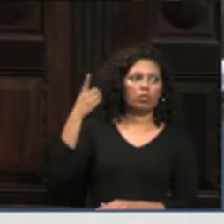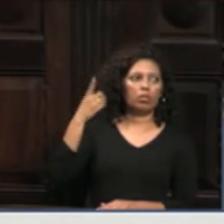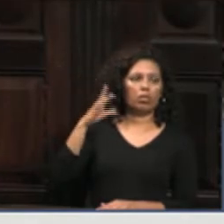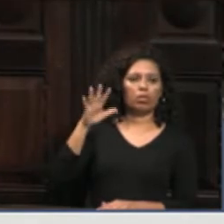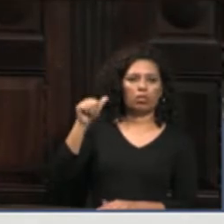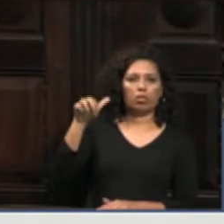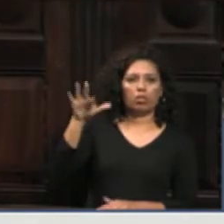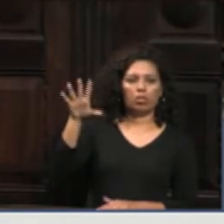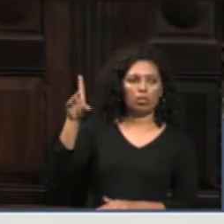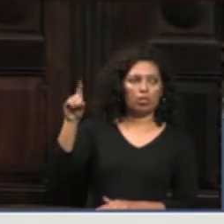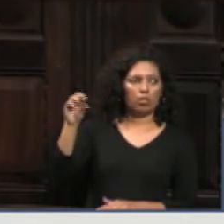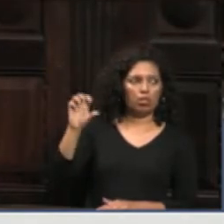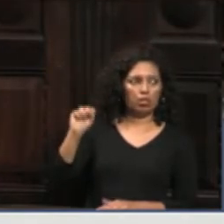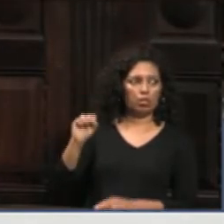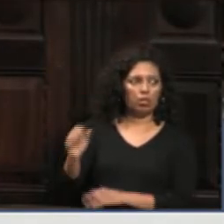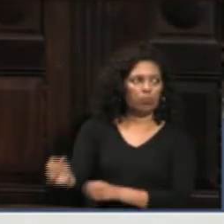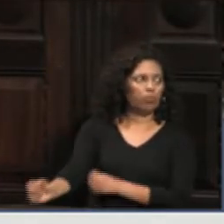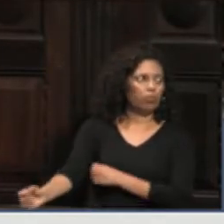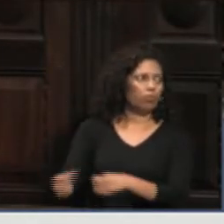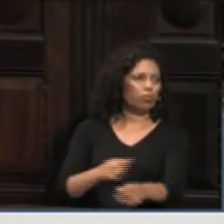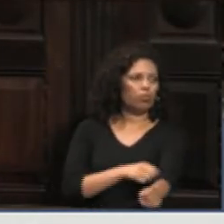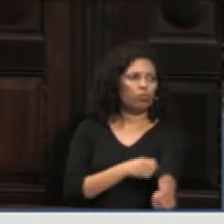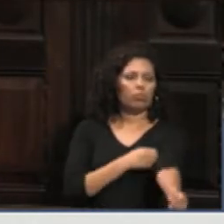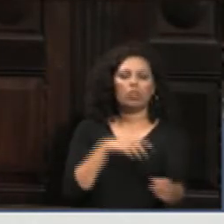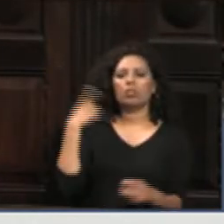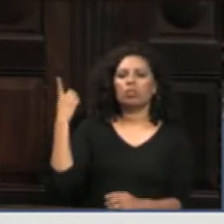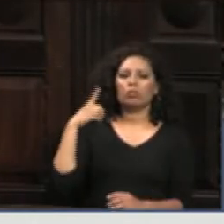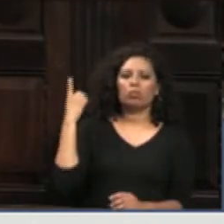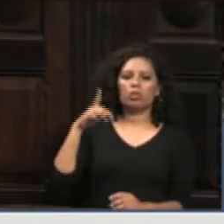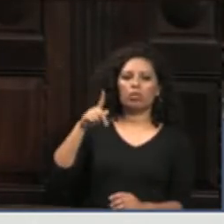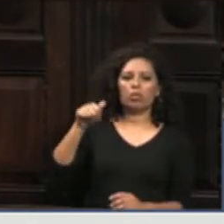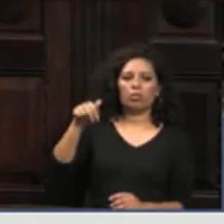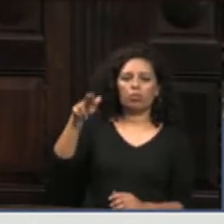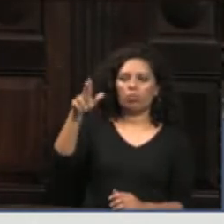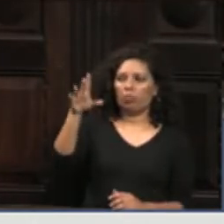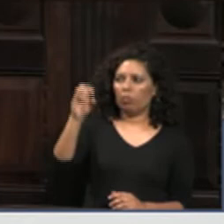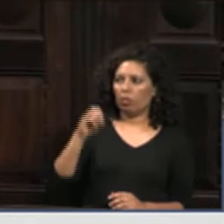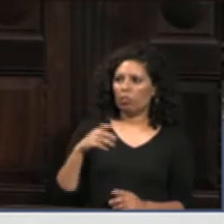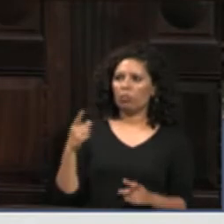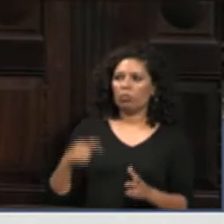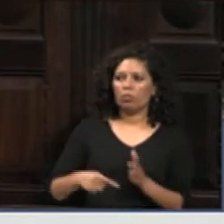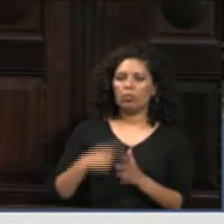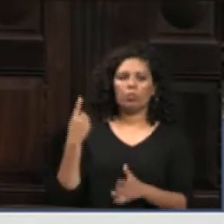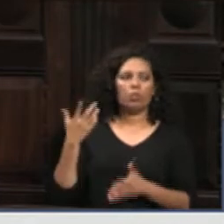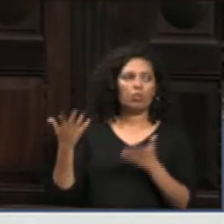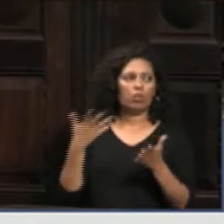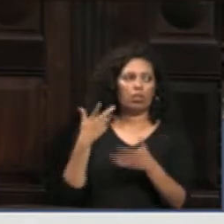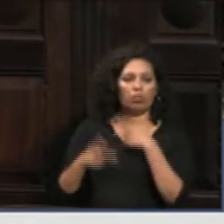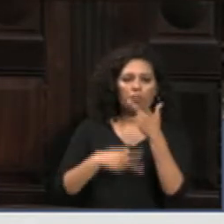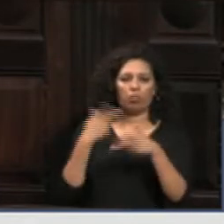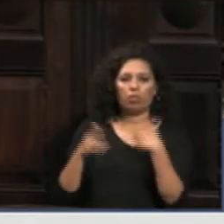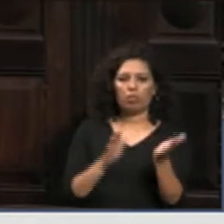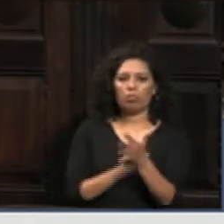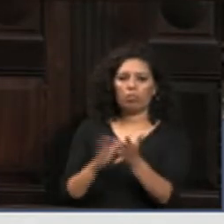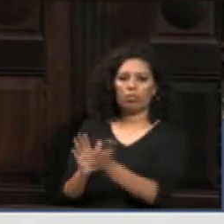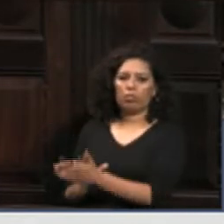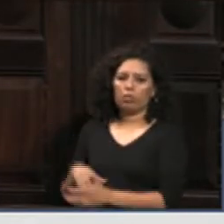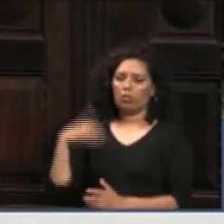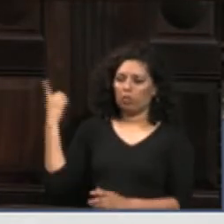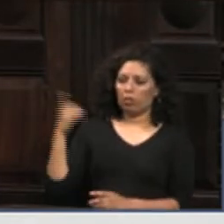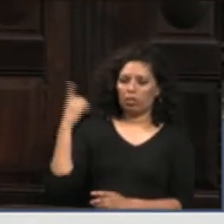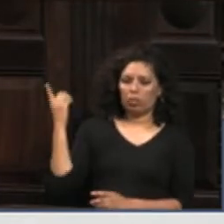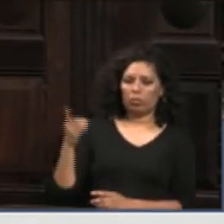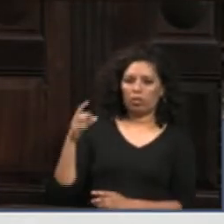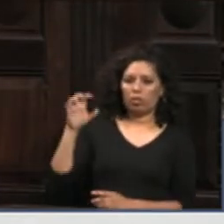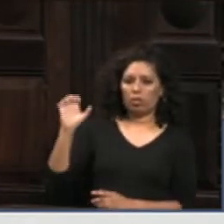minutos. Deputado Paulo Ramos. Primeiro queria saudar os companheiros Flávio Serafini, deputado